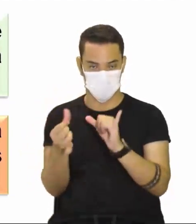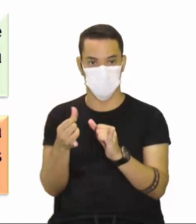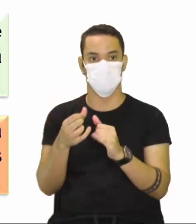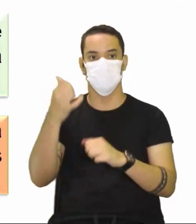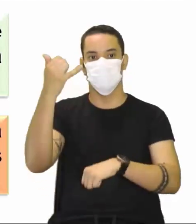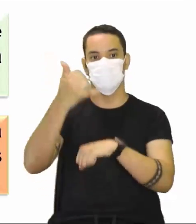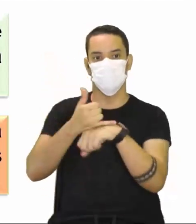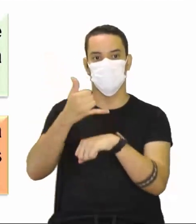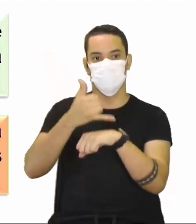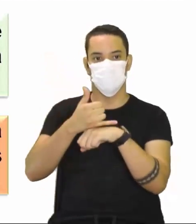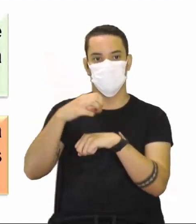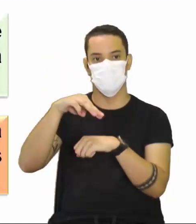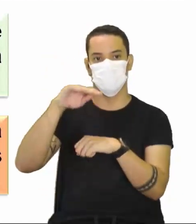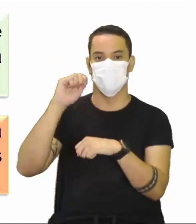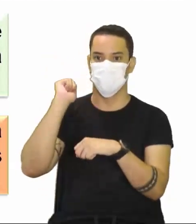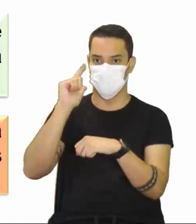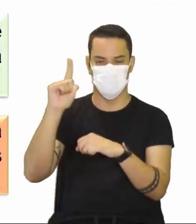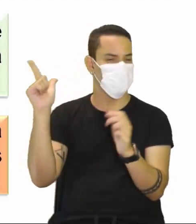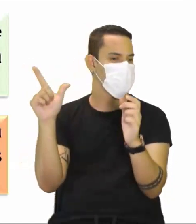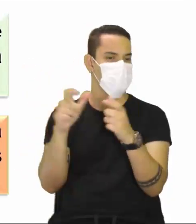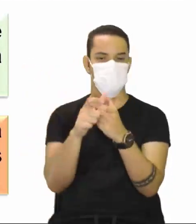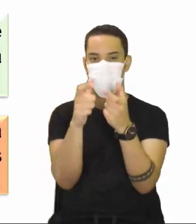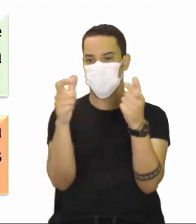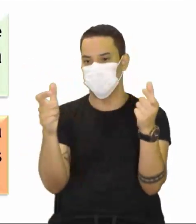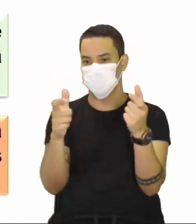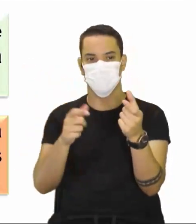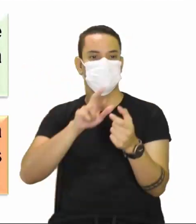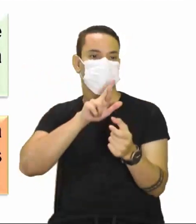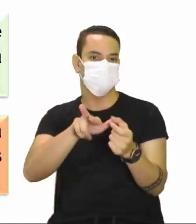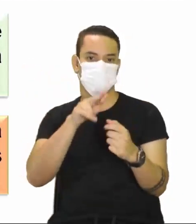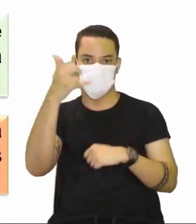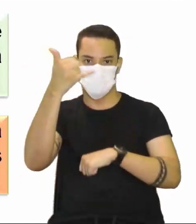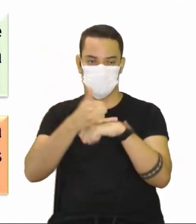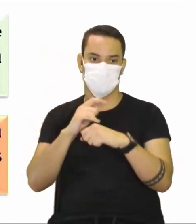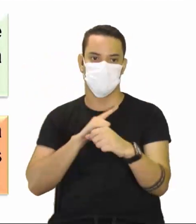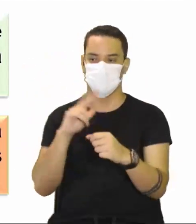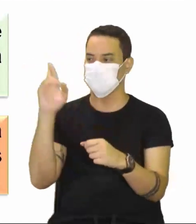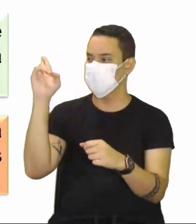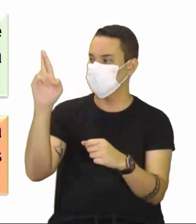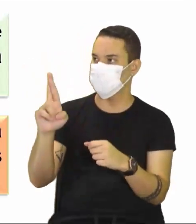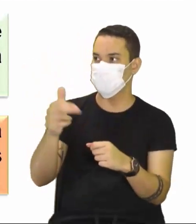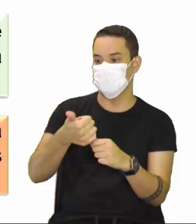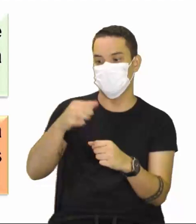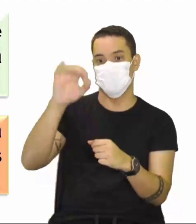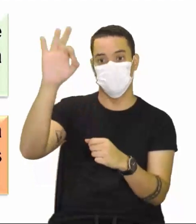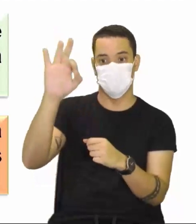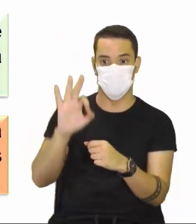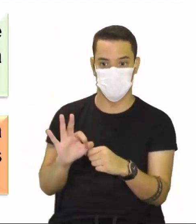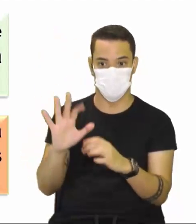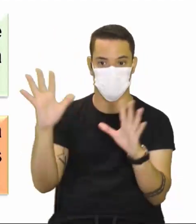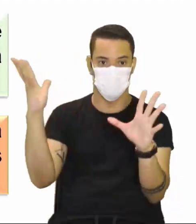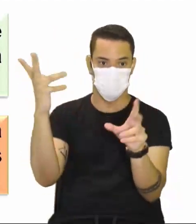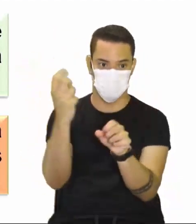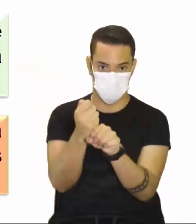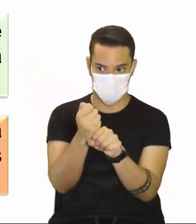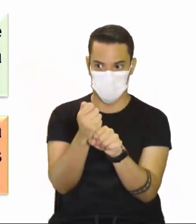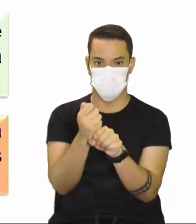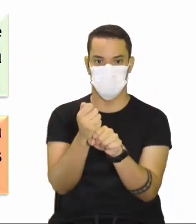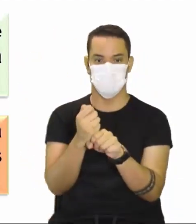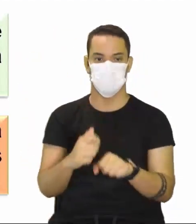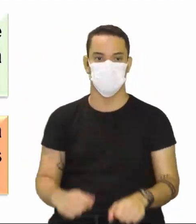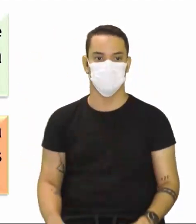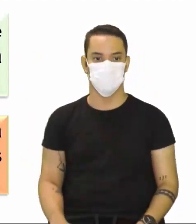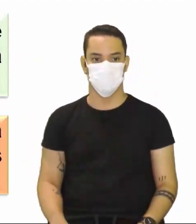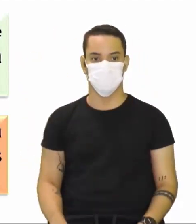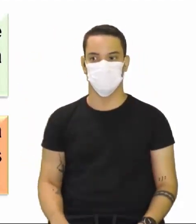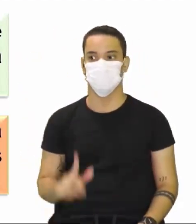metal representa a maioria dos elementos químicos e os não-metais representam apenas 10% do total dos elementos